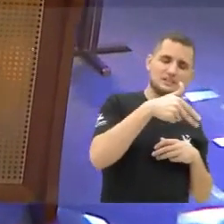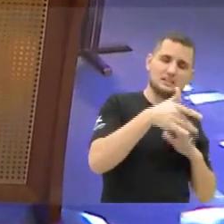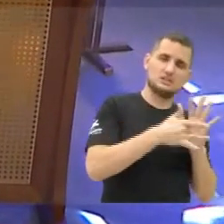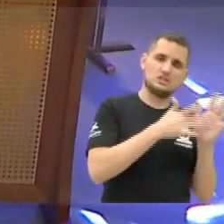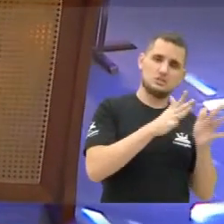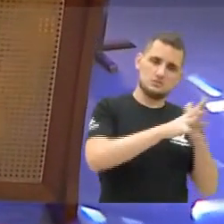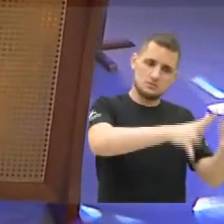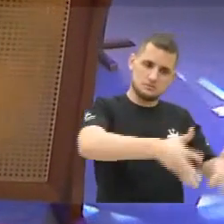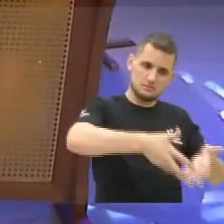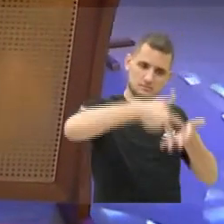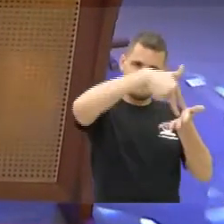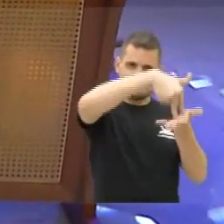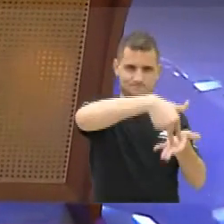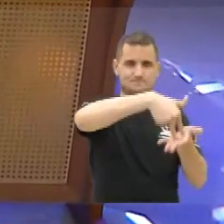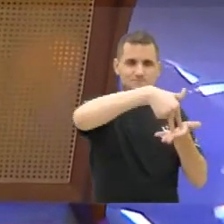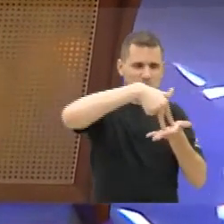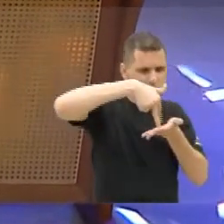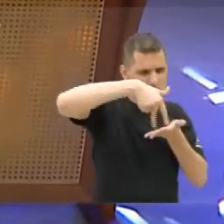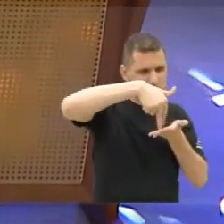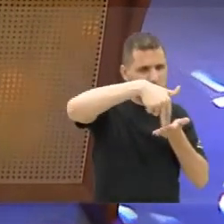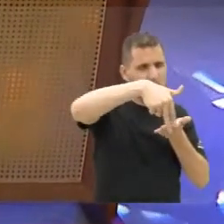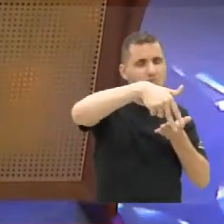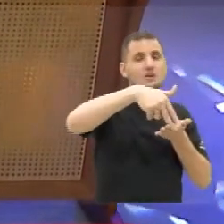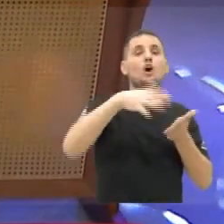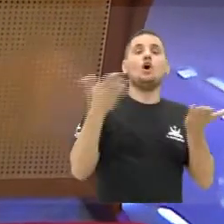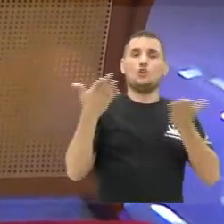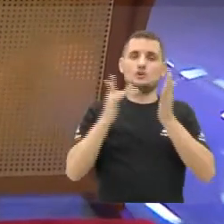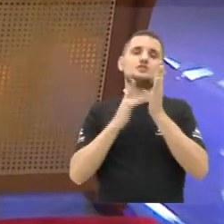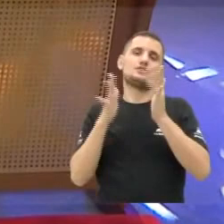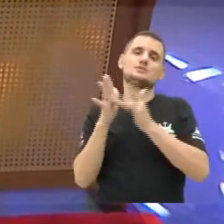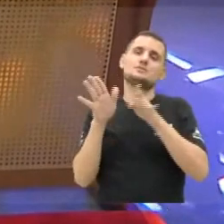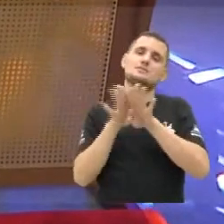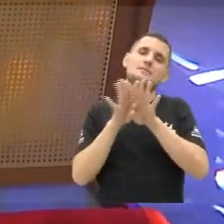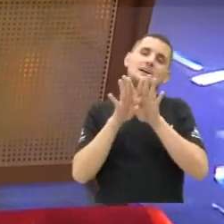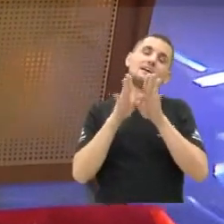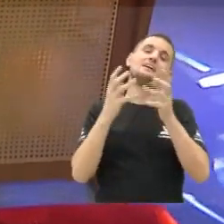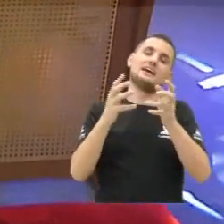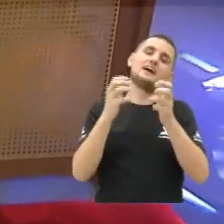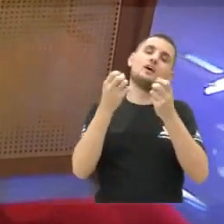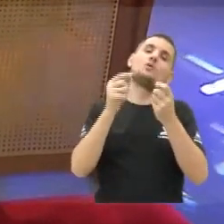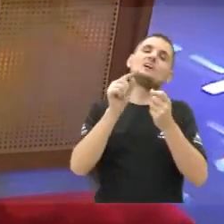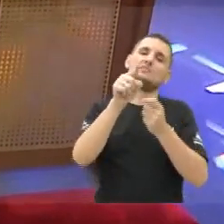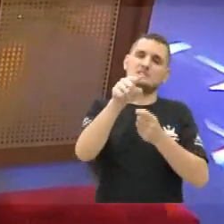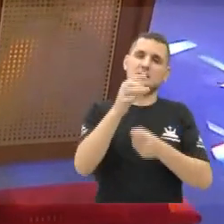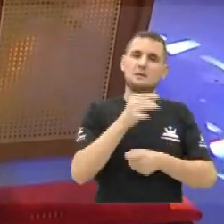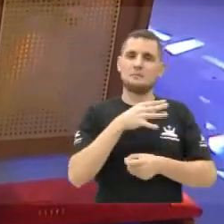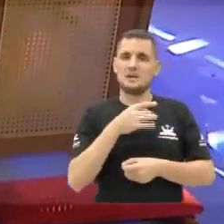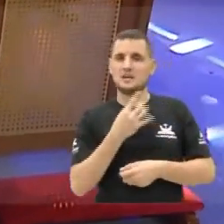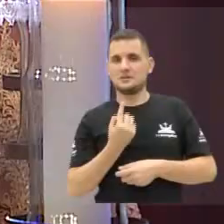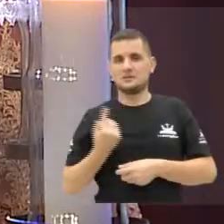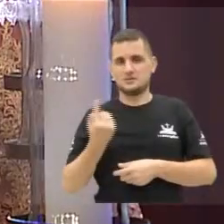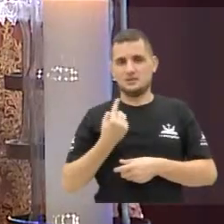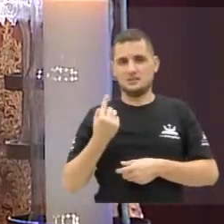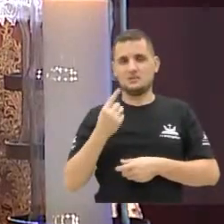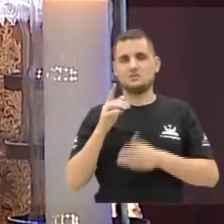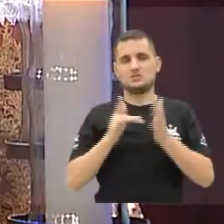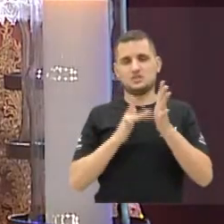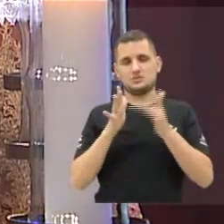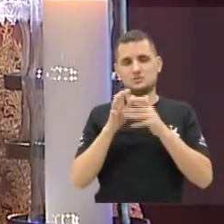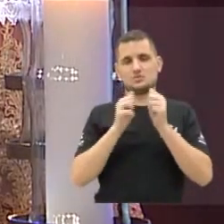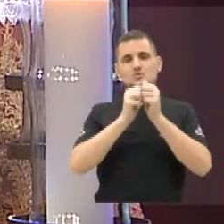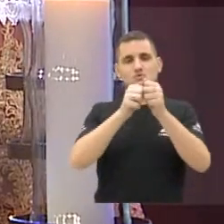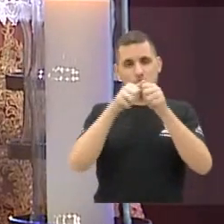hoje: te levantar do medo, te levantar da solidão. Se você crê, cante comigo.